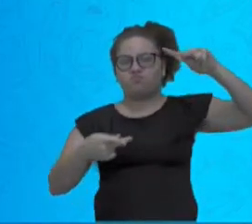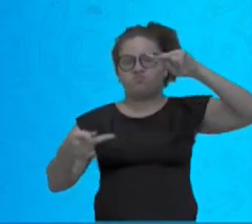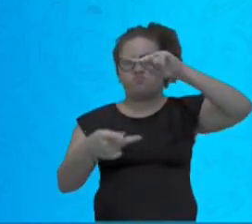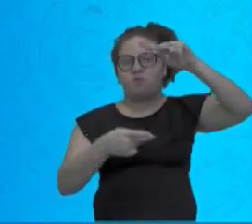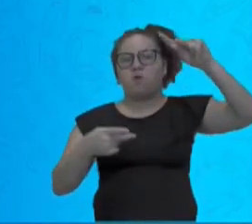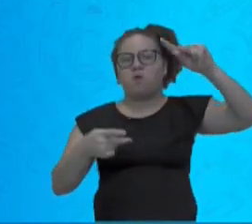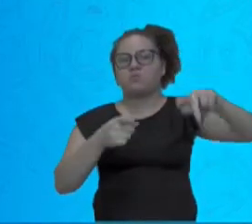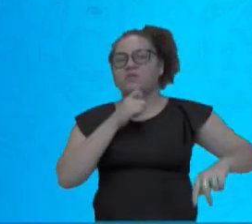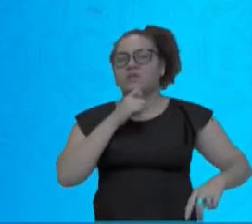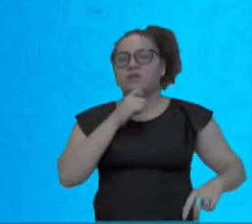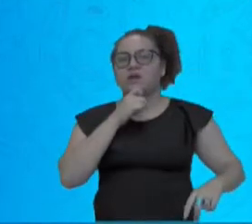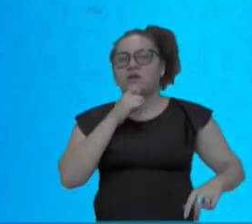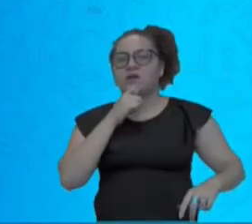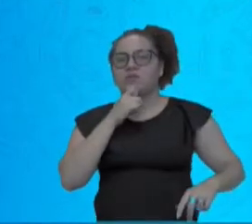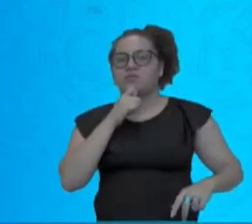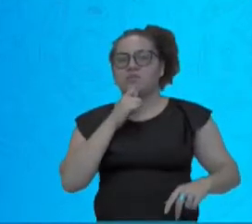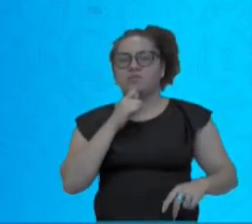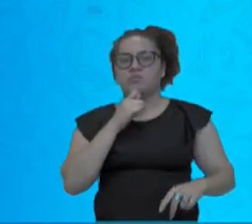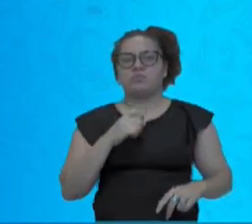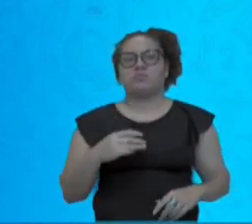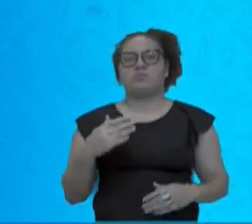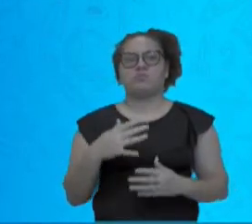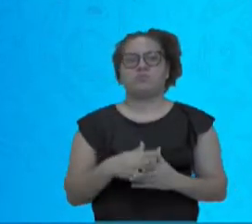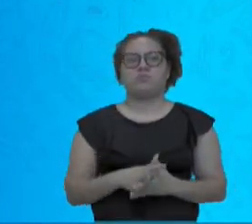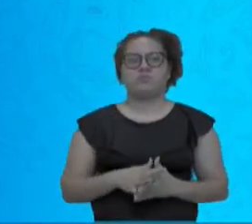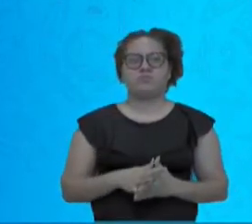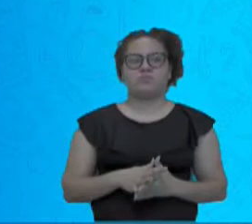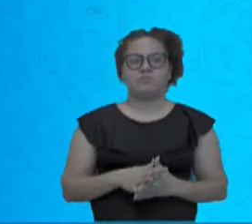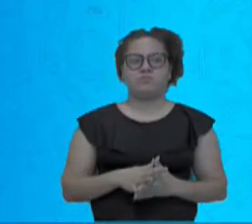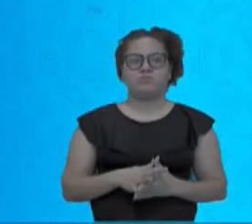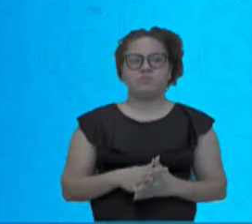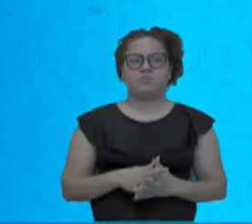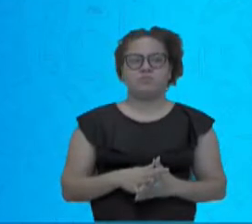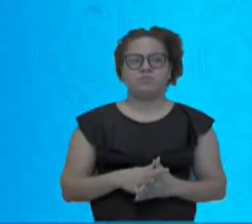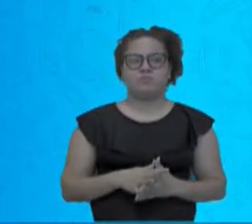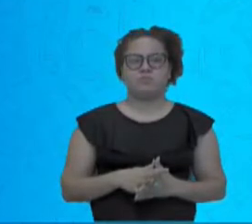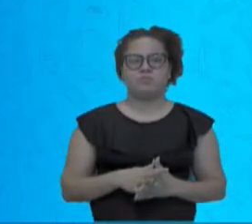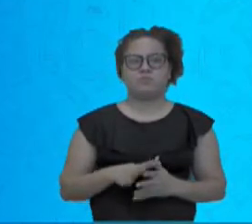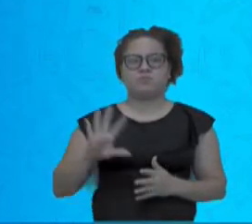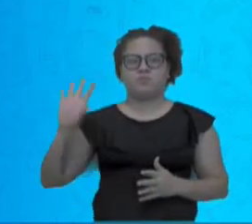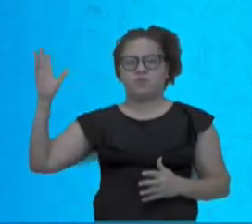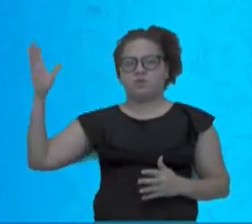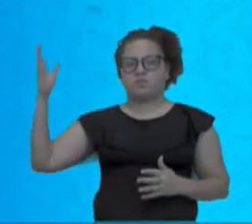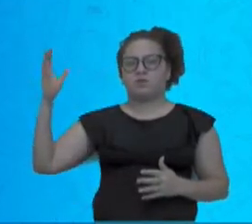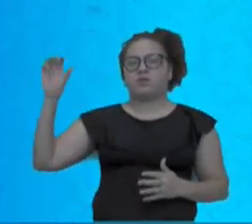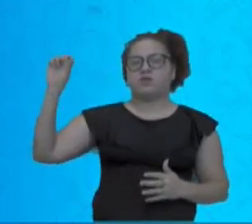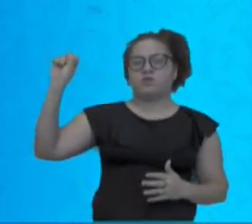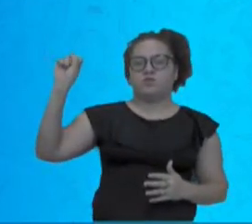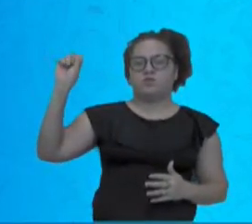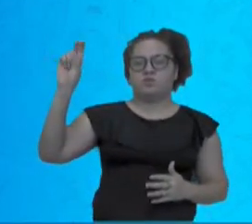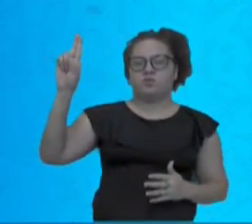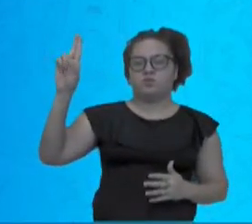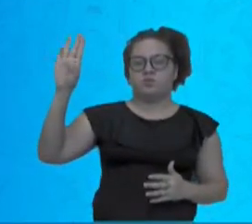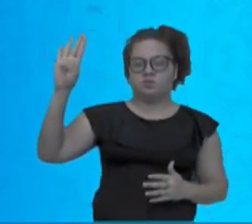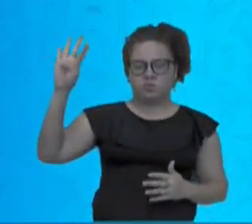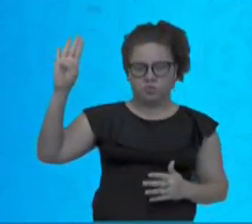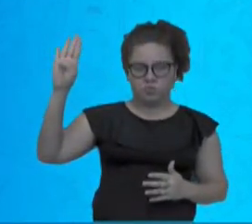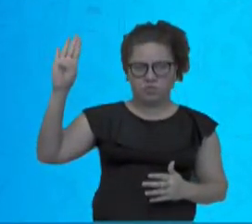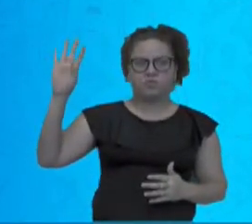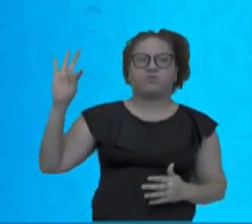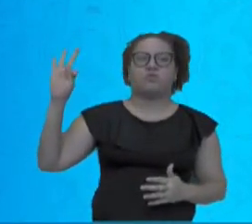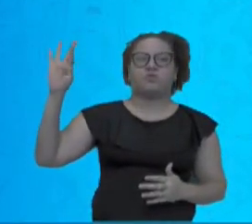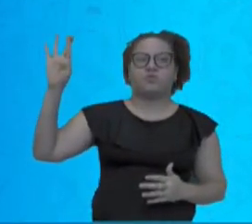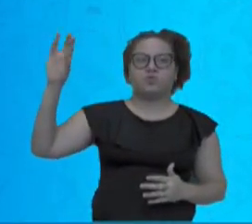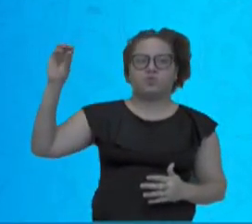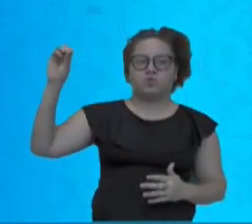gelado. Ok? Então, aqui nós temos o clima subtropical. E é fácil de entender